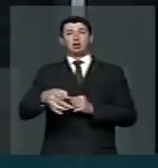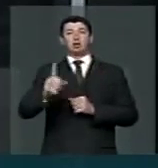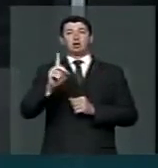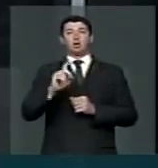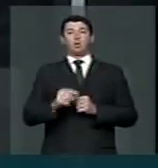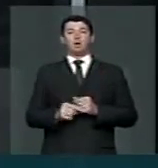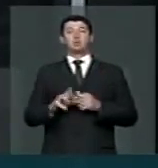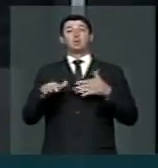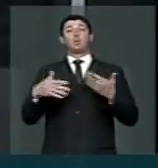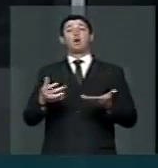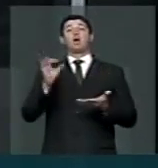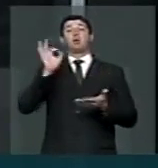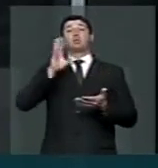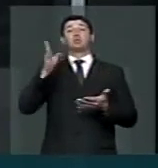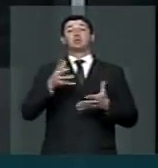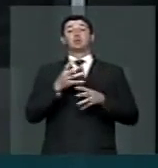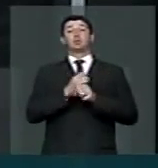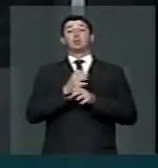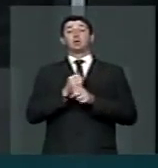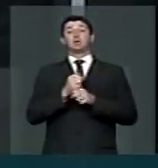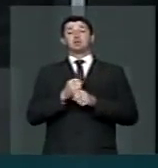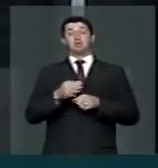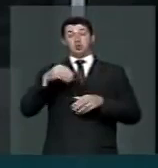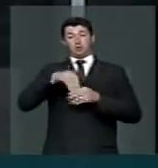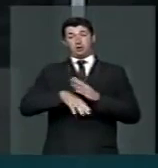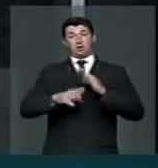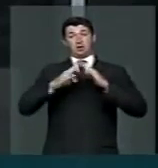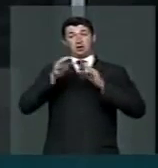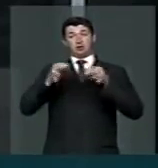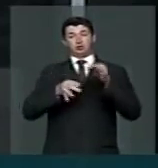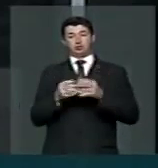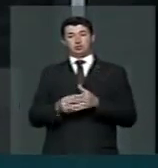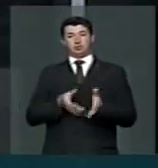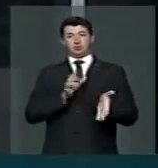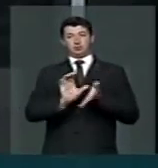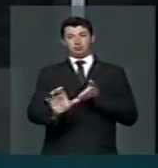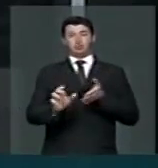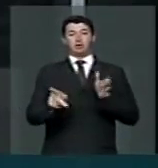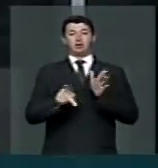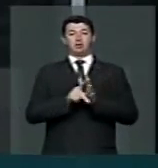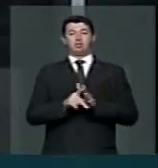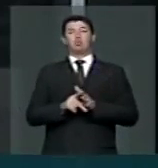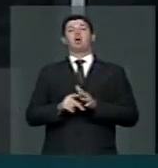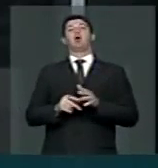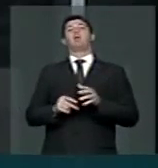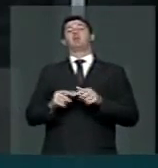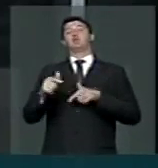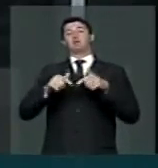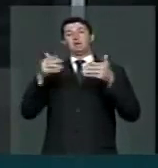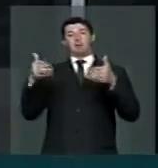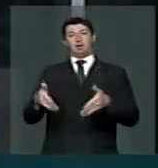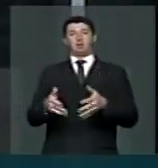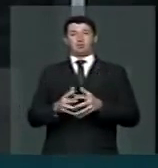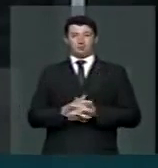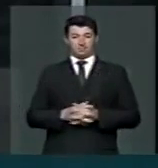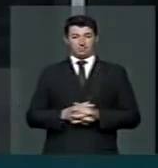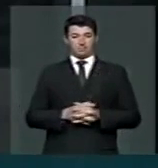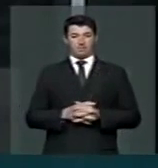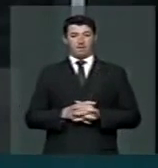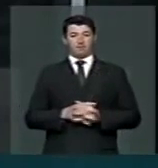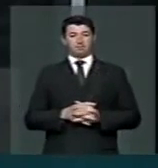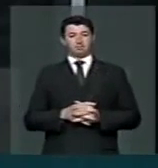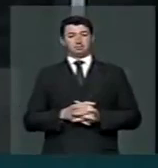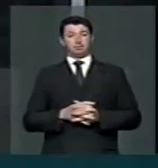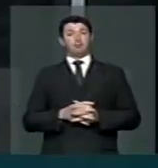o percentual do orçamento dos tribunais que é destinado às suas varas ou comarcas. Revela-se